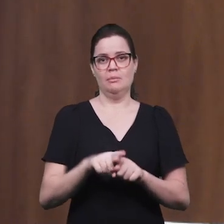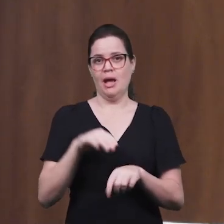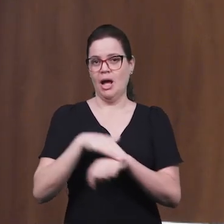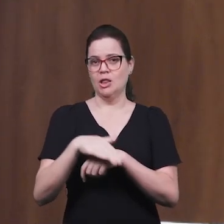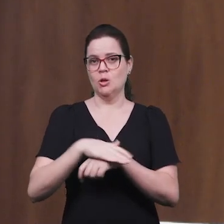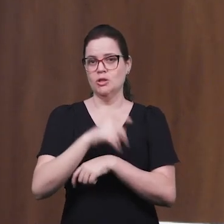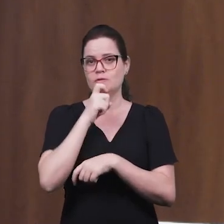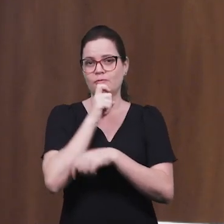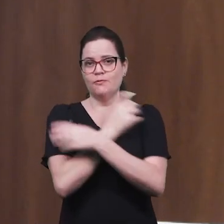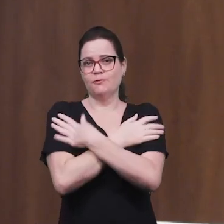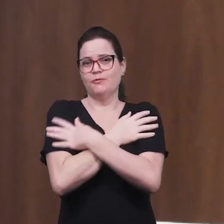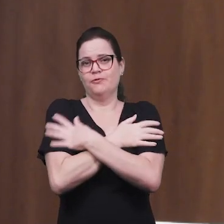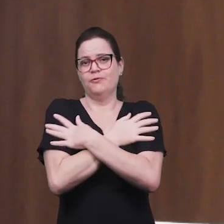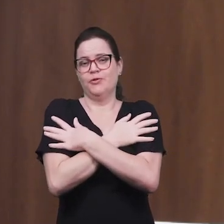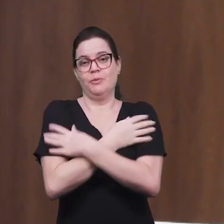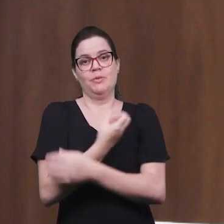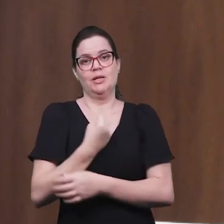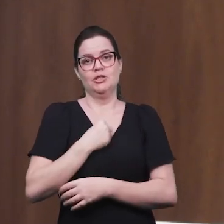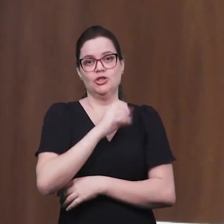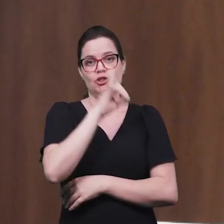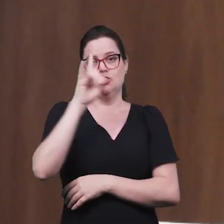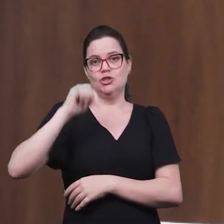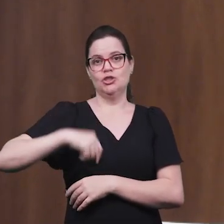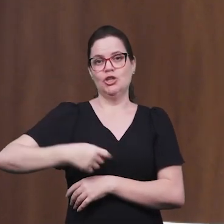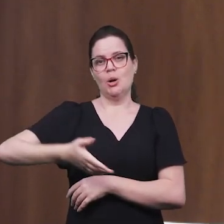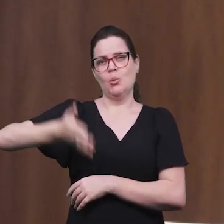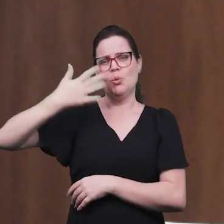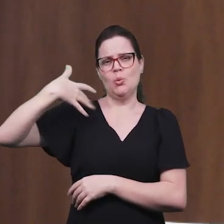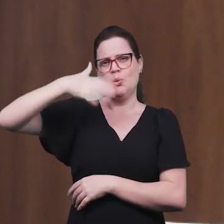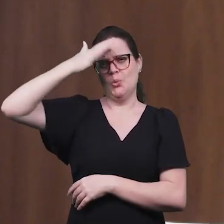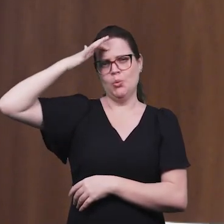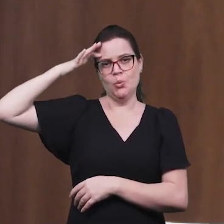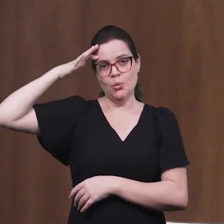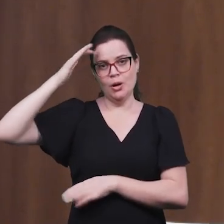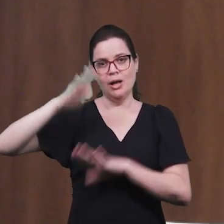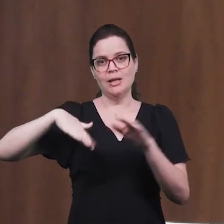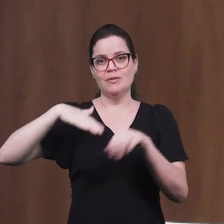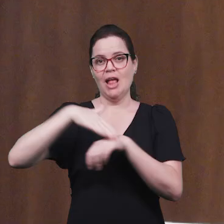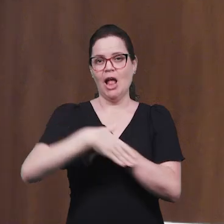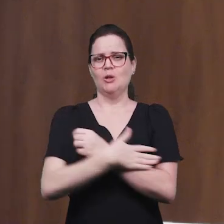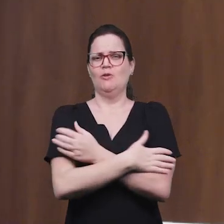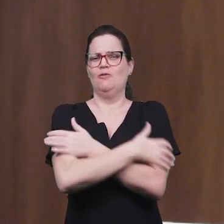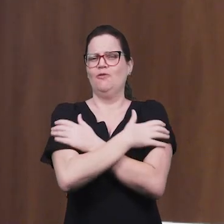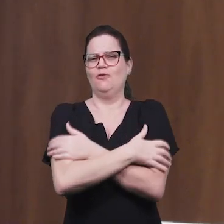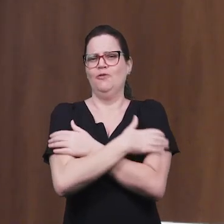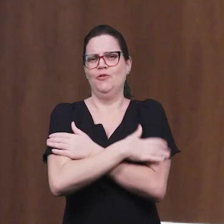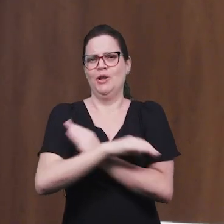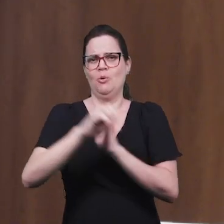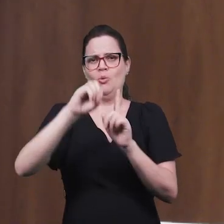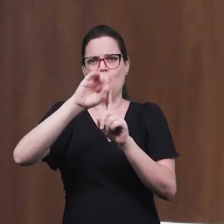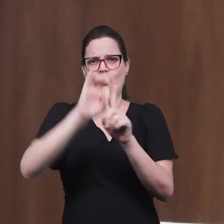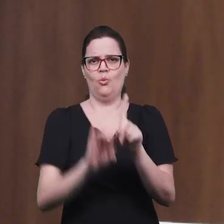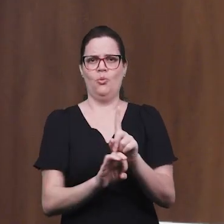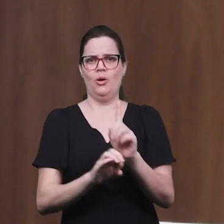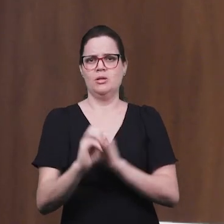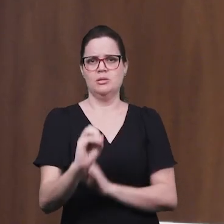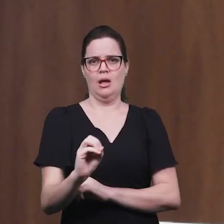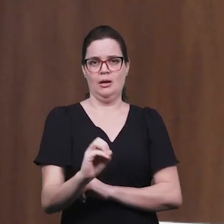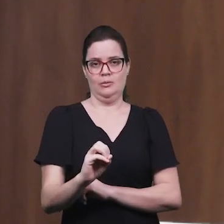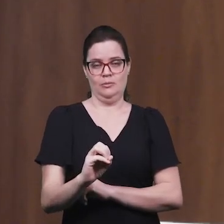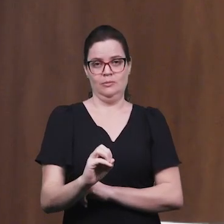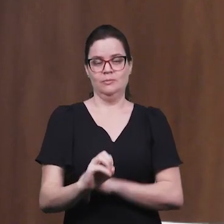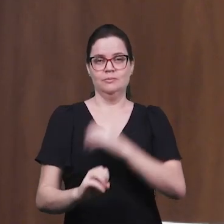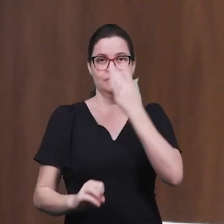à noite, é os extremos, muito calor e muito frio, podendo cair, dependendo da época, até abaixo de 0.